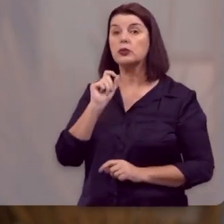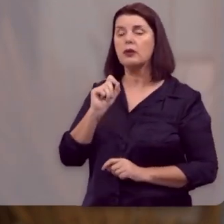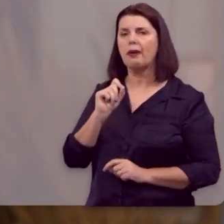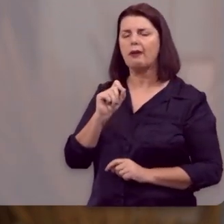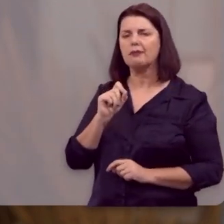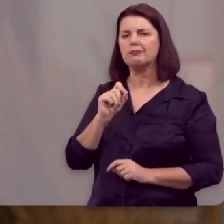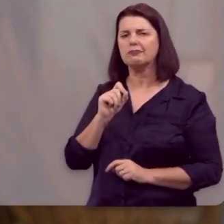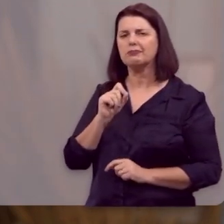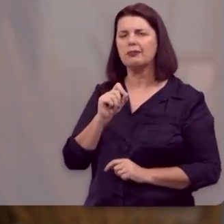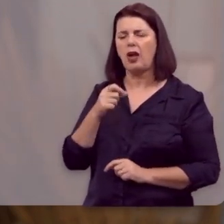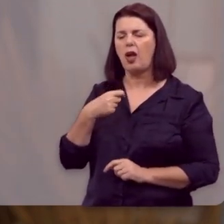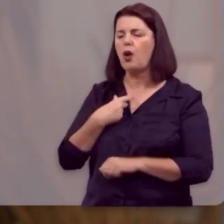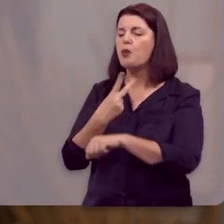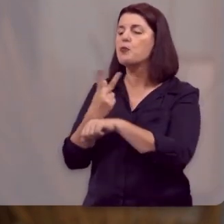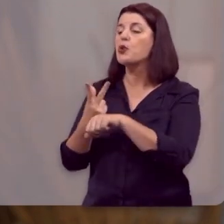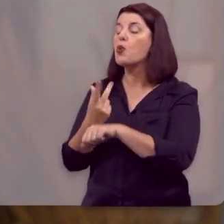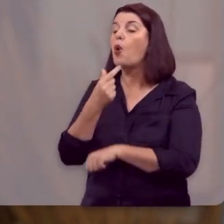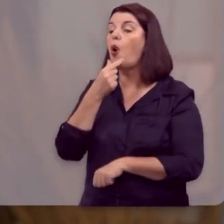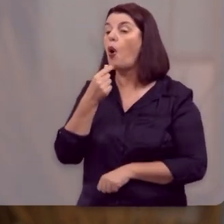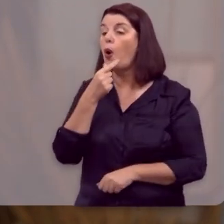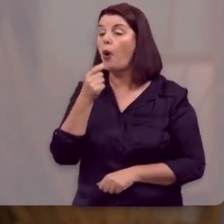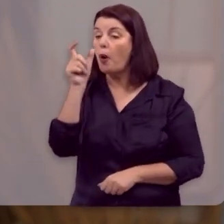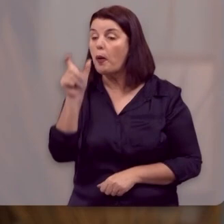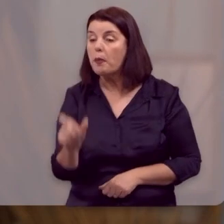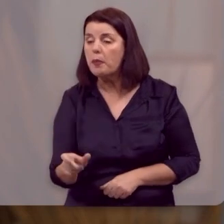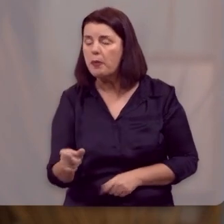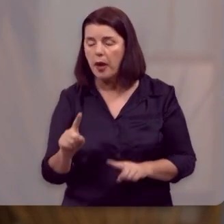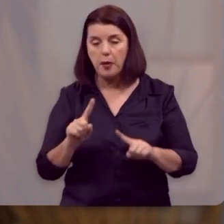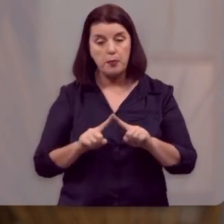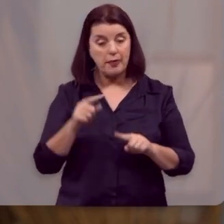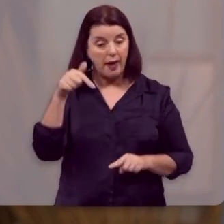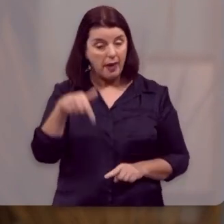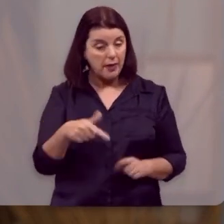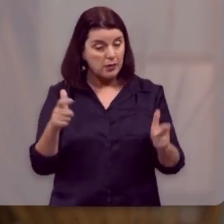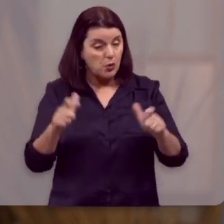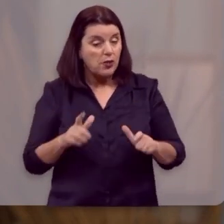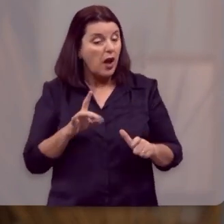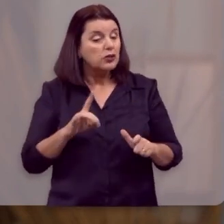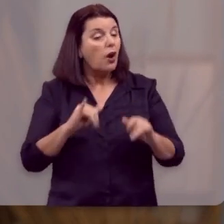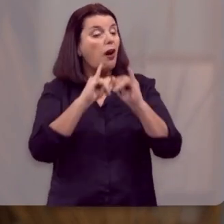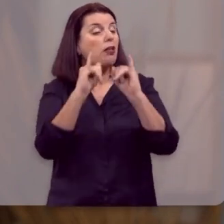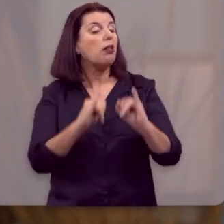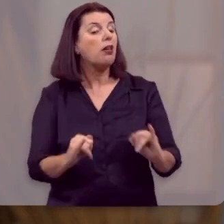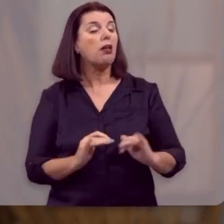respondeu: eu procuro um homem, porque nessa terra só tem deuses.